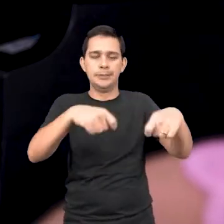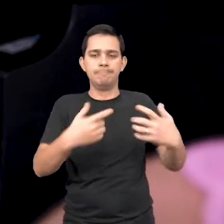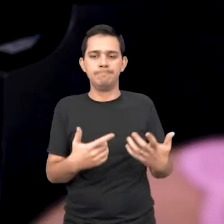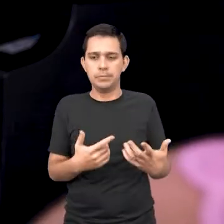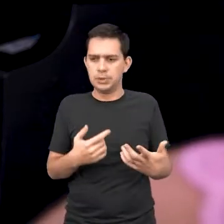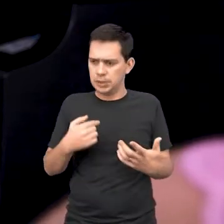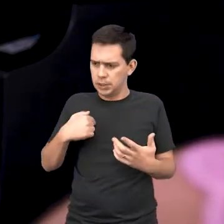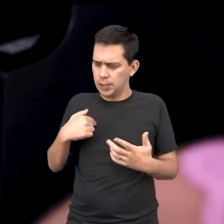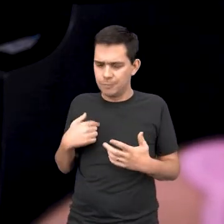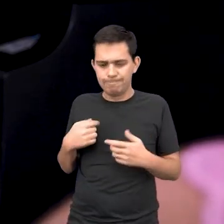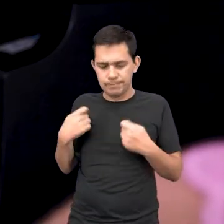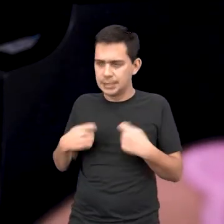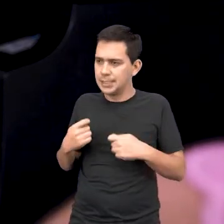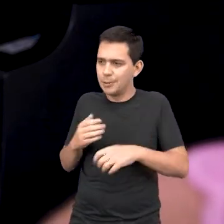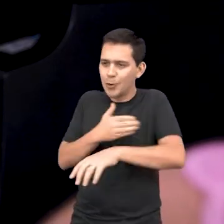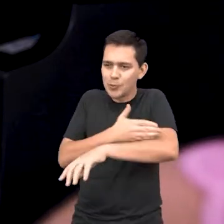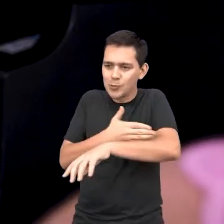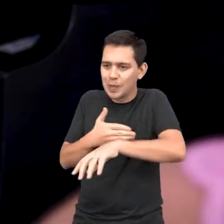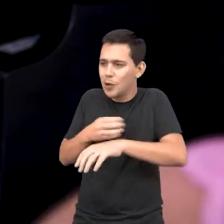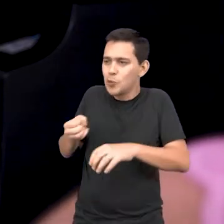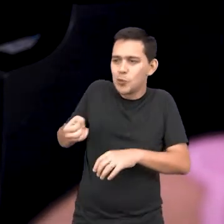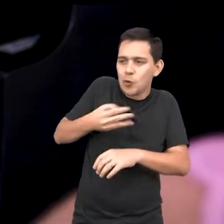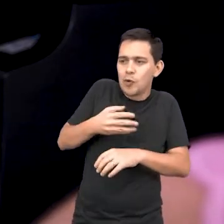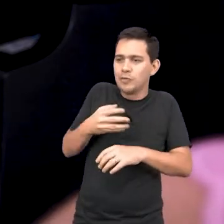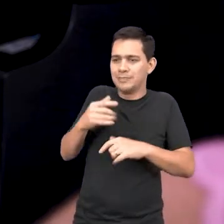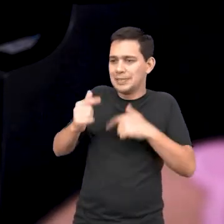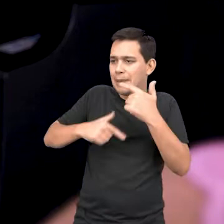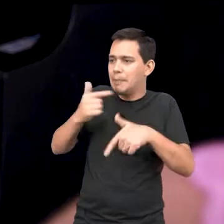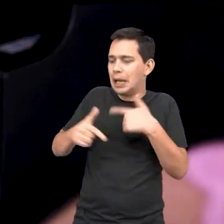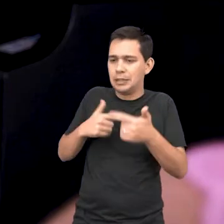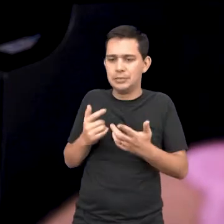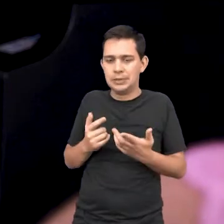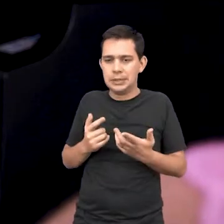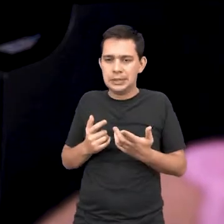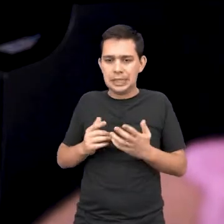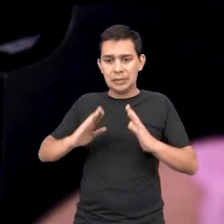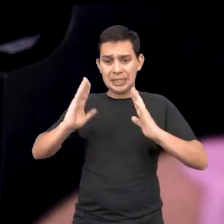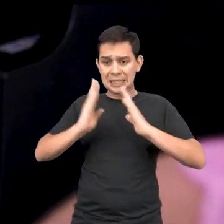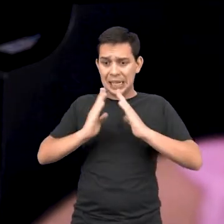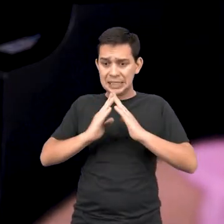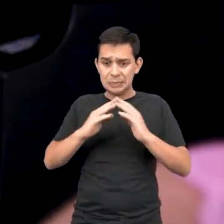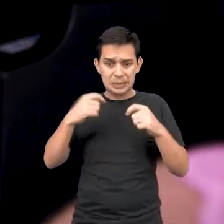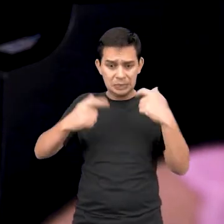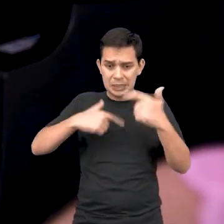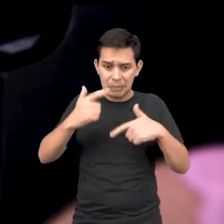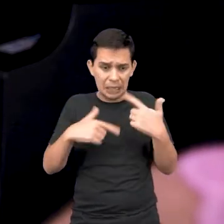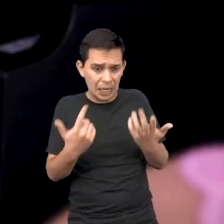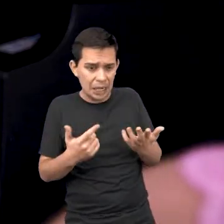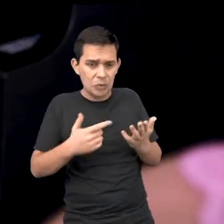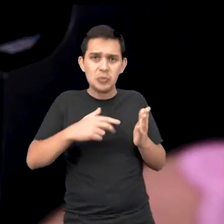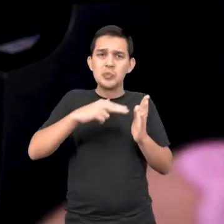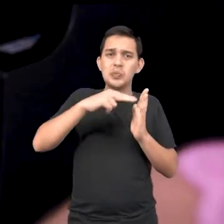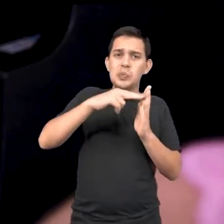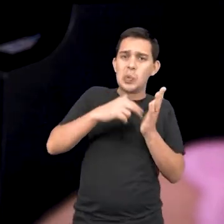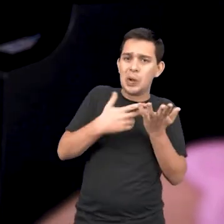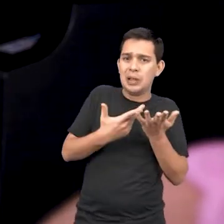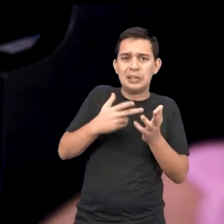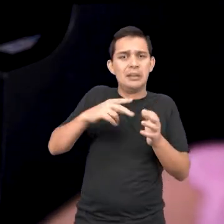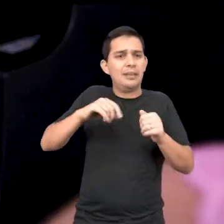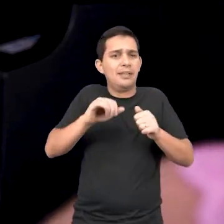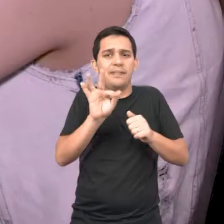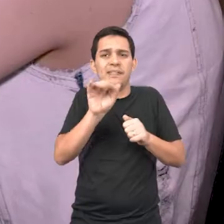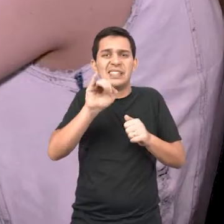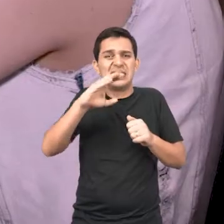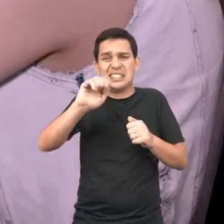um novo cargo, e aí sim, eu consigo exercê-lo dentro de casa, porque é uma área bem administrativa, eu mexo com notas fiscais, então eu consigo trabalhar de dentro da